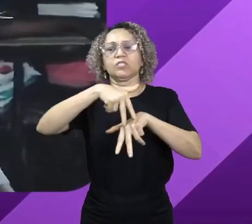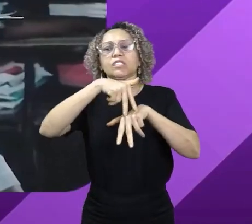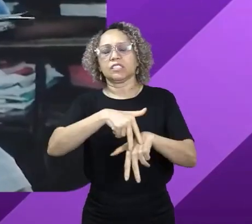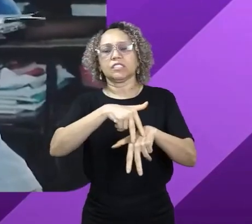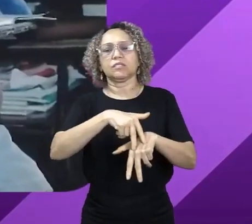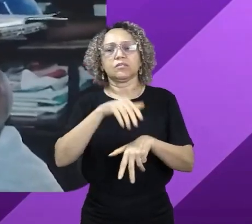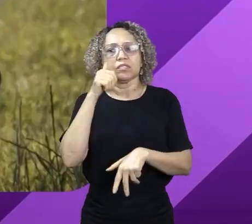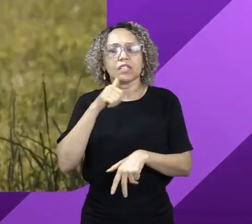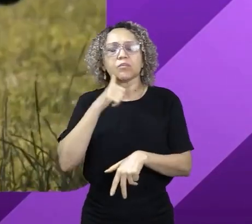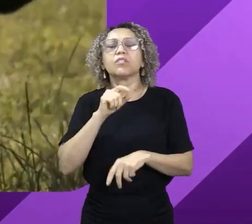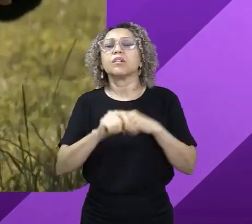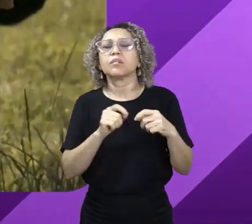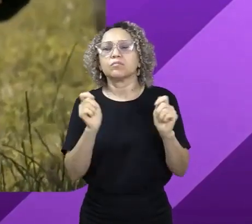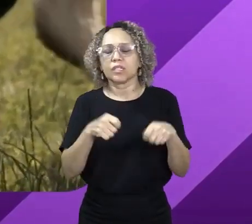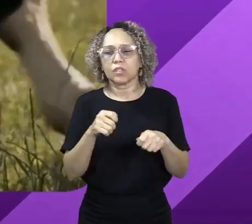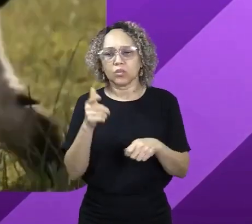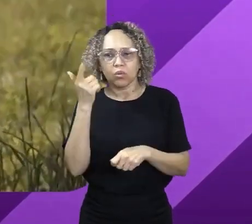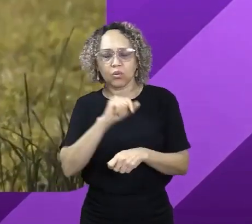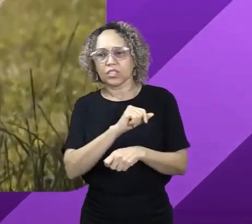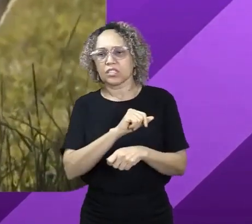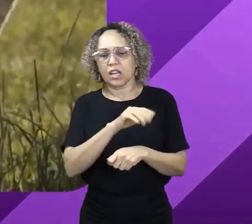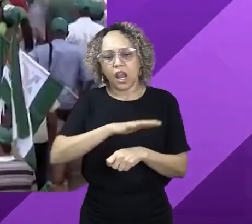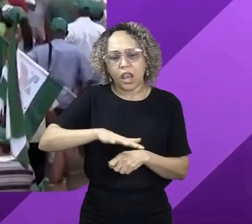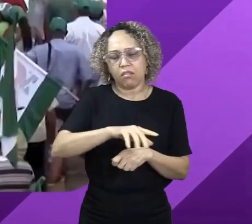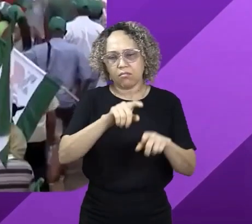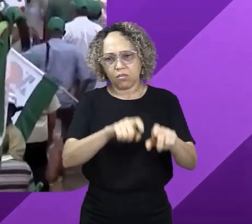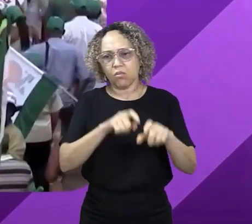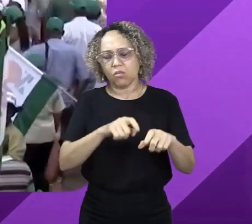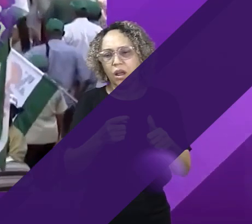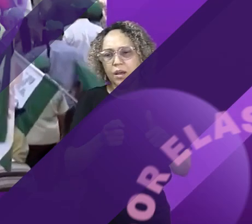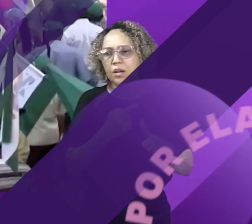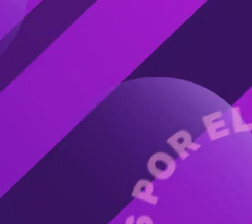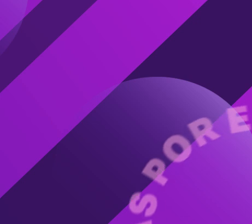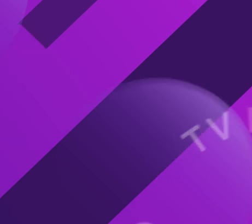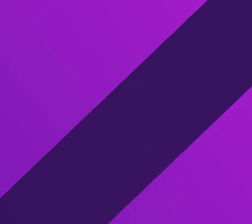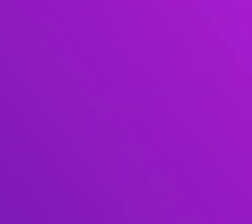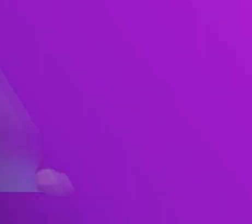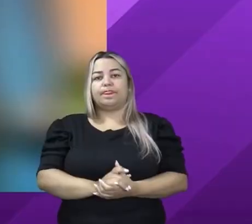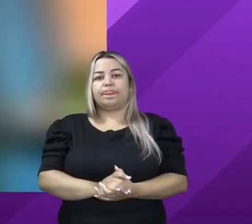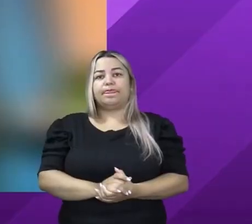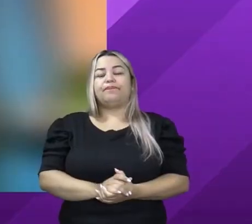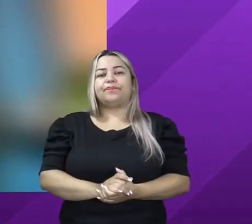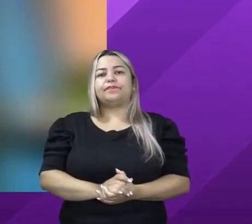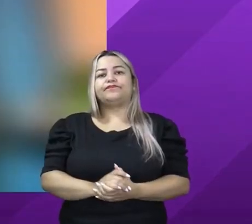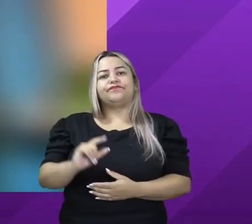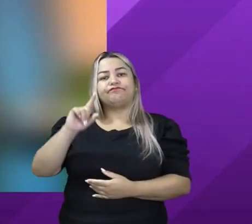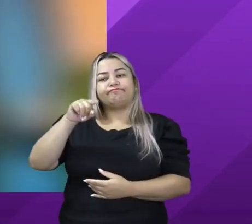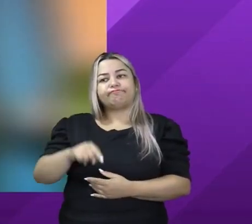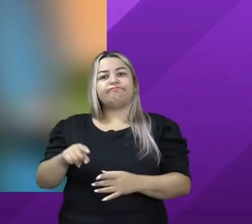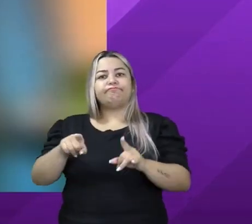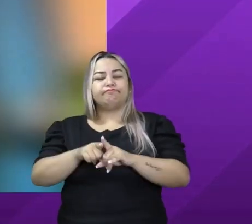para poder conquistar no meio rural, primeiro, esse espaço de visibilidade. Muitas são as questões